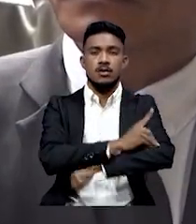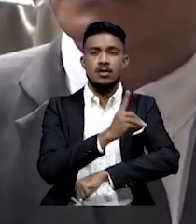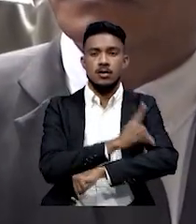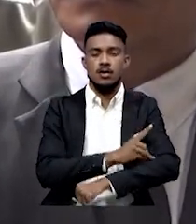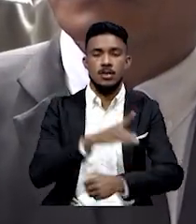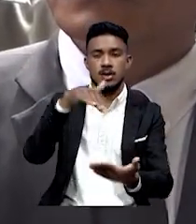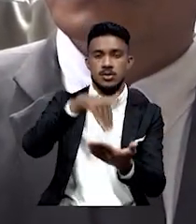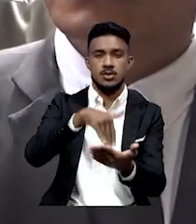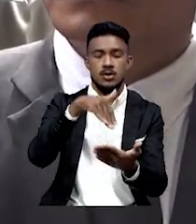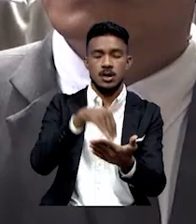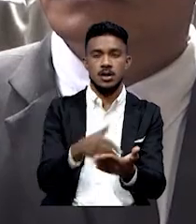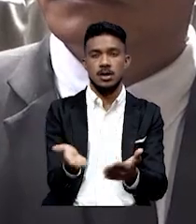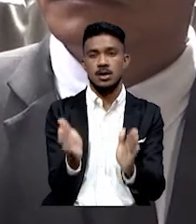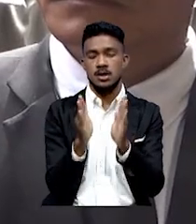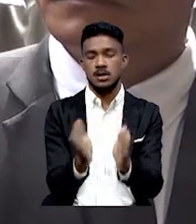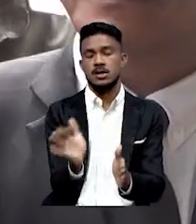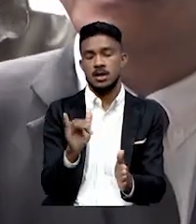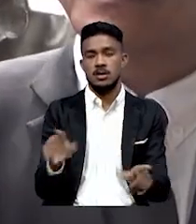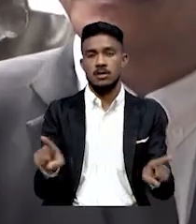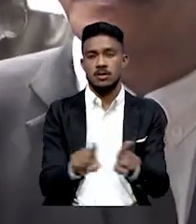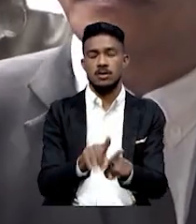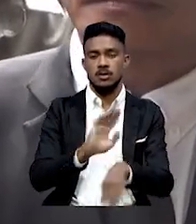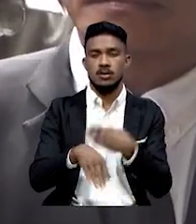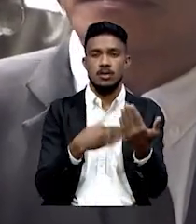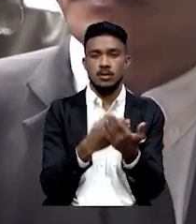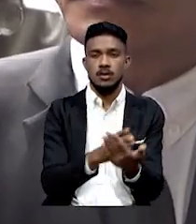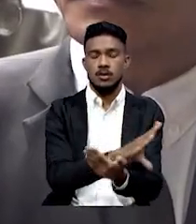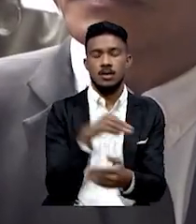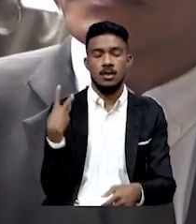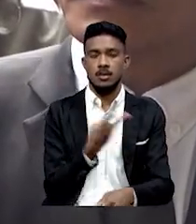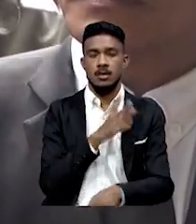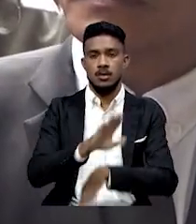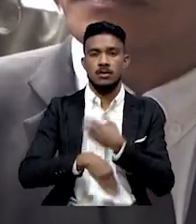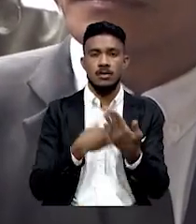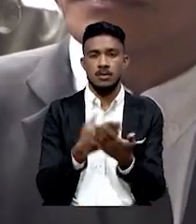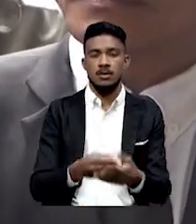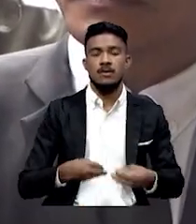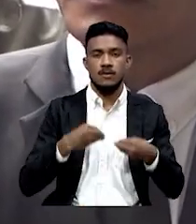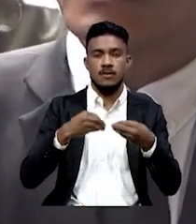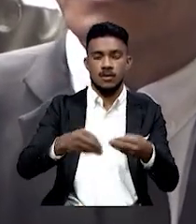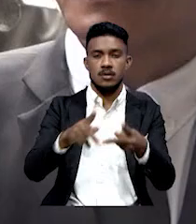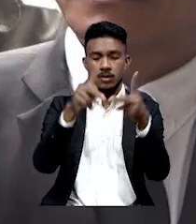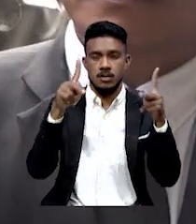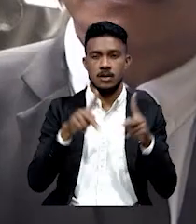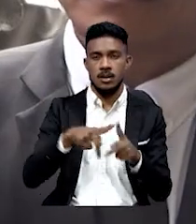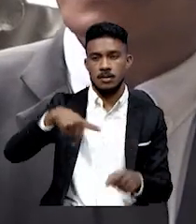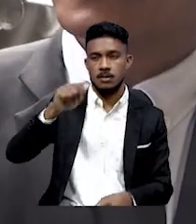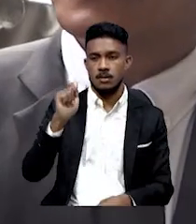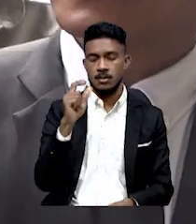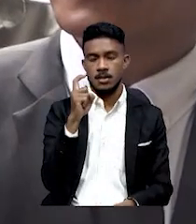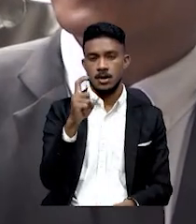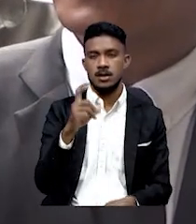mos estrutura retoria seminário ne o direção geral toma a fundação Pax fomos